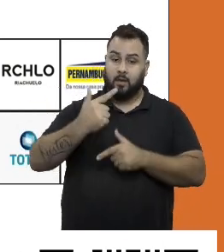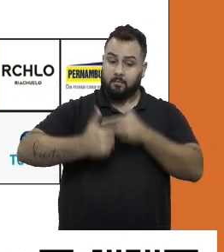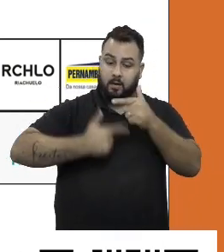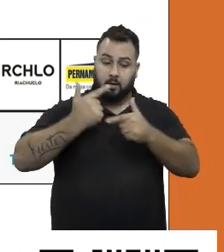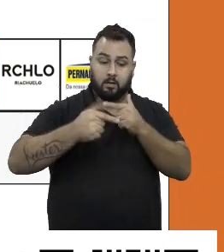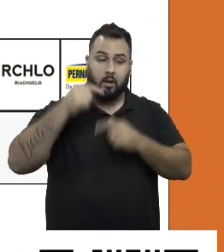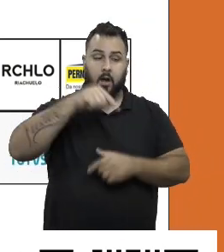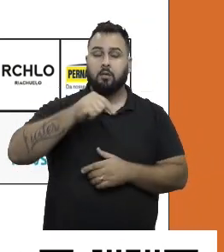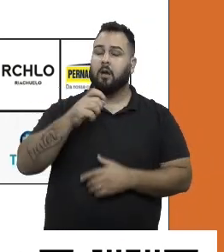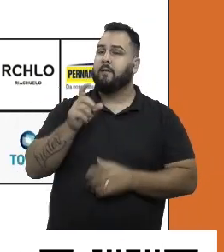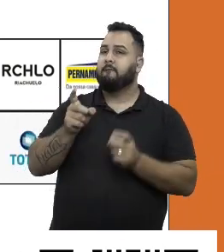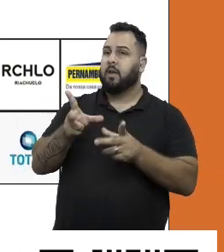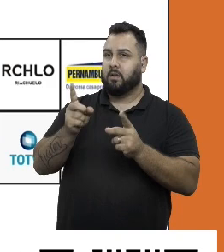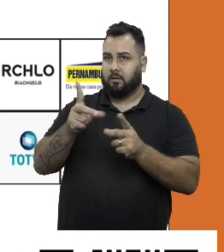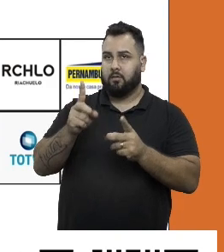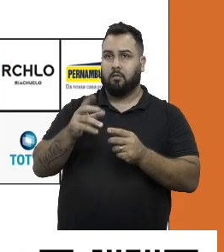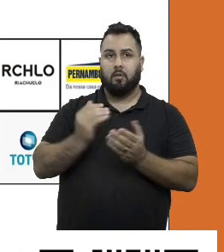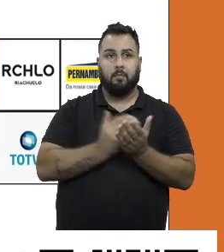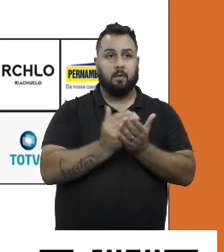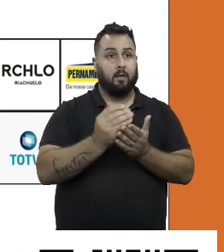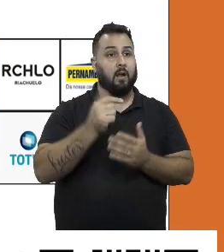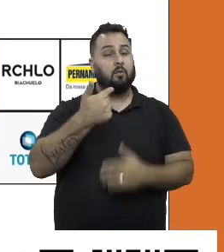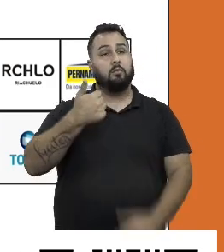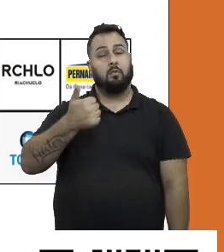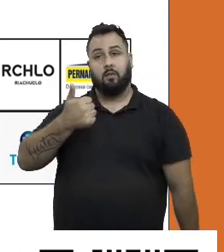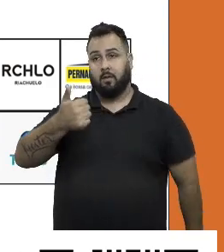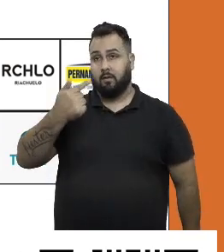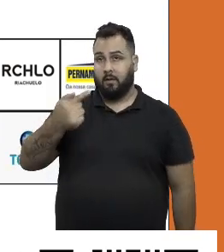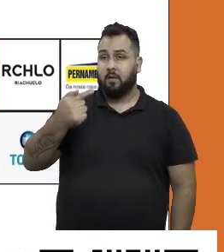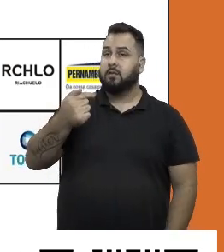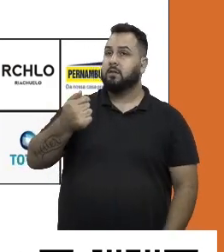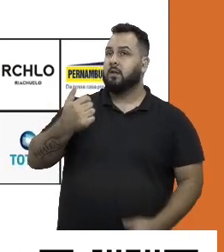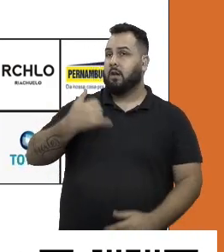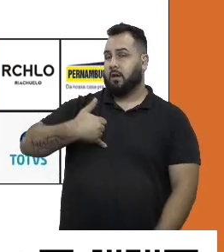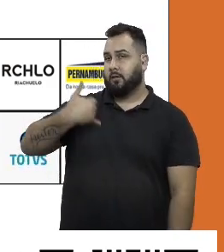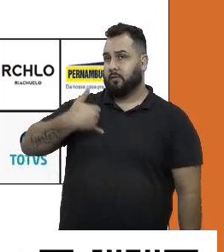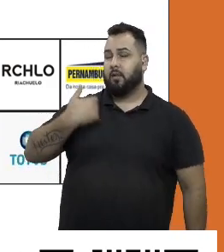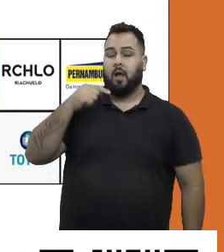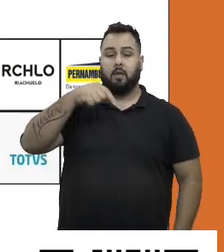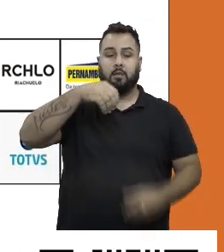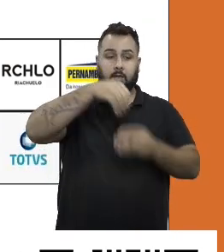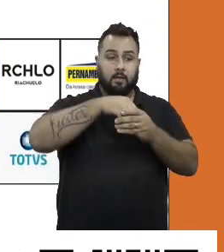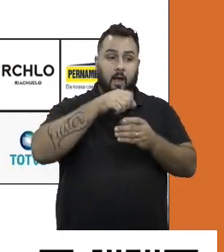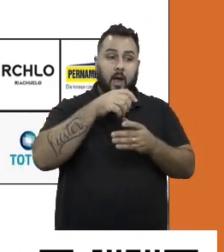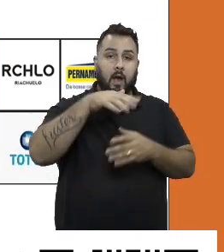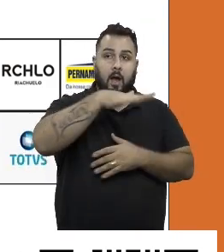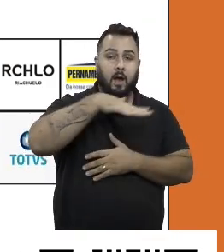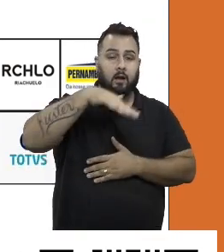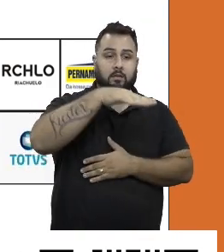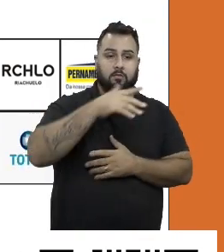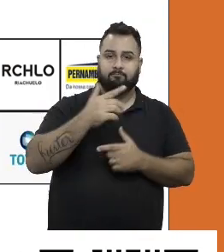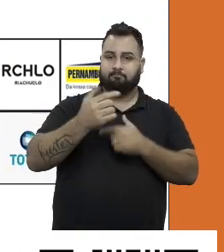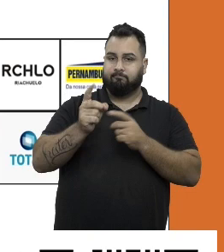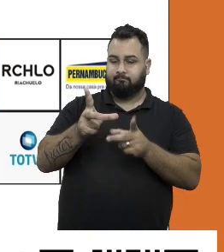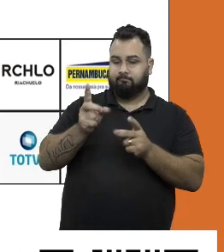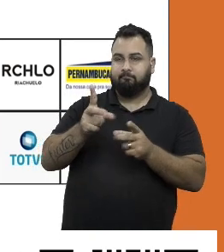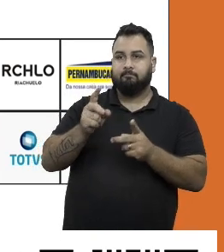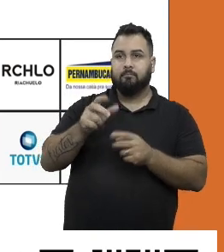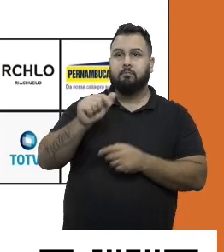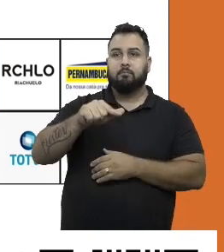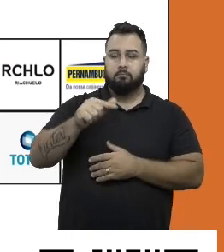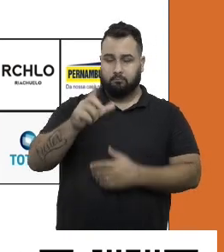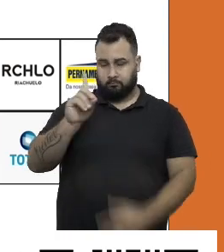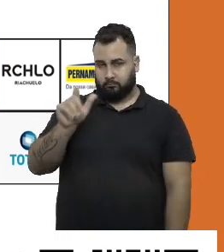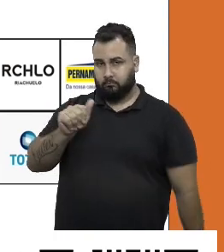trabalho desde os meus 17 anos comecei de Office Bourne no varejo construir uma carreira toda dentro de tecnologia e dados passei por grandes